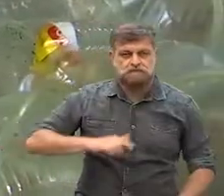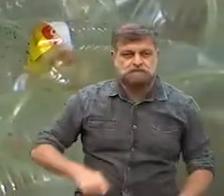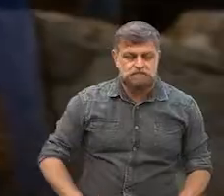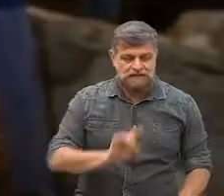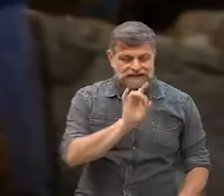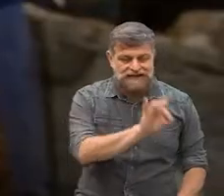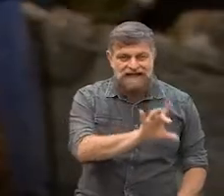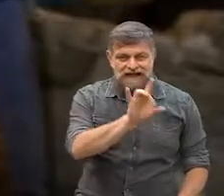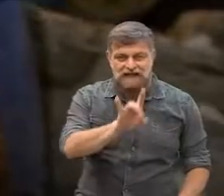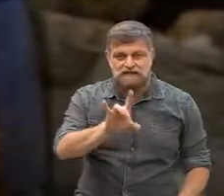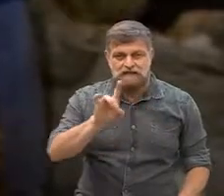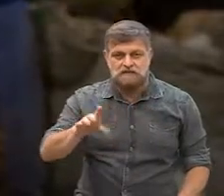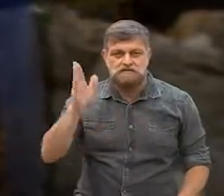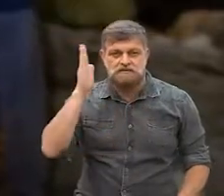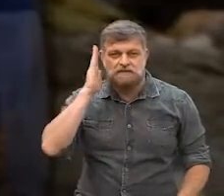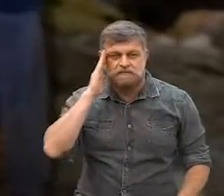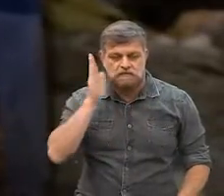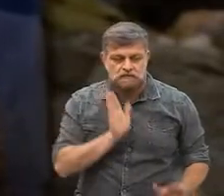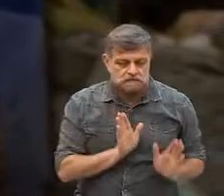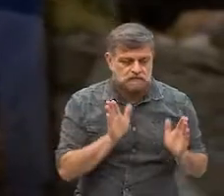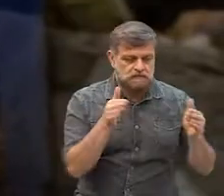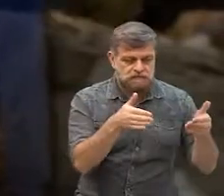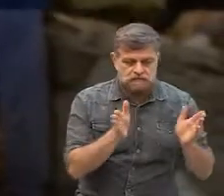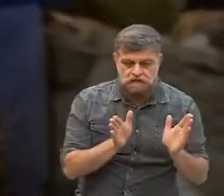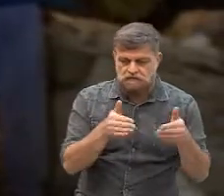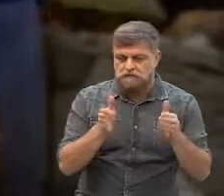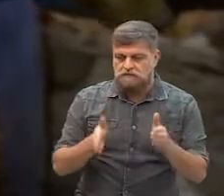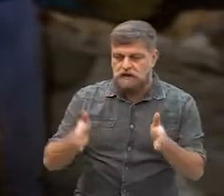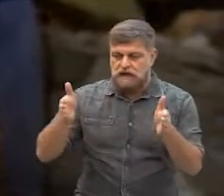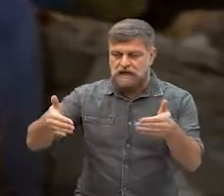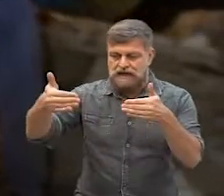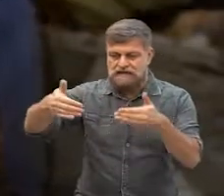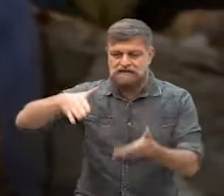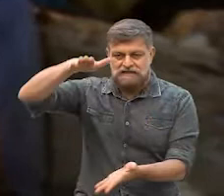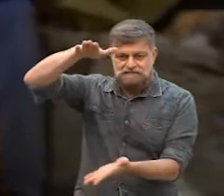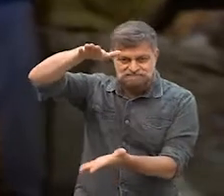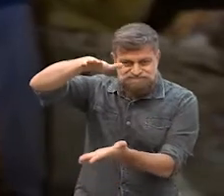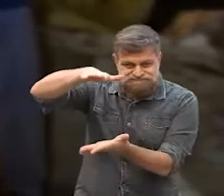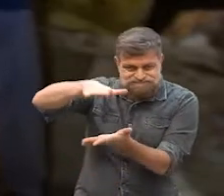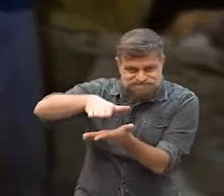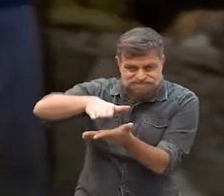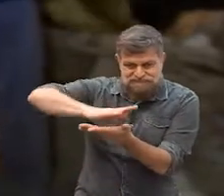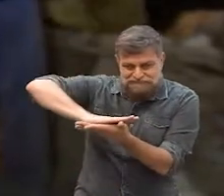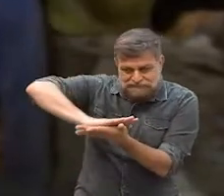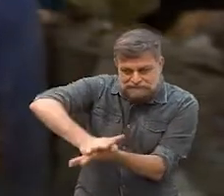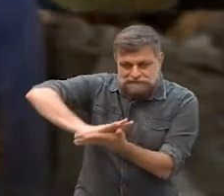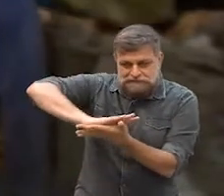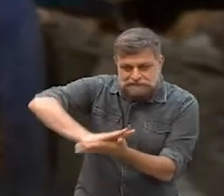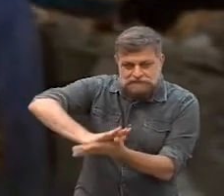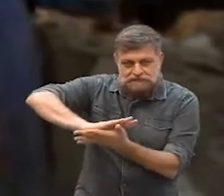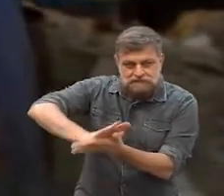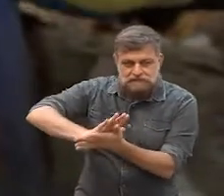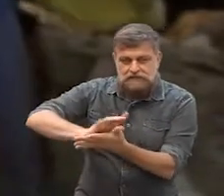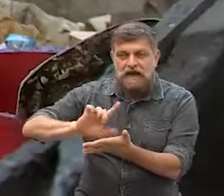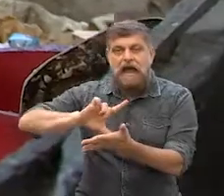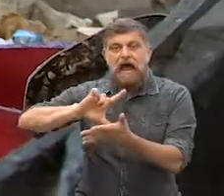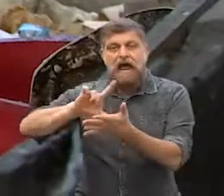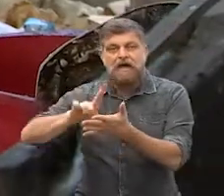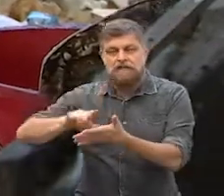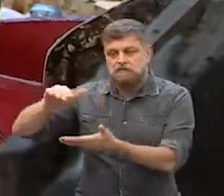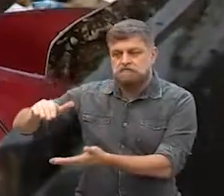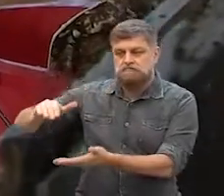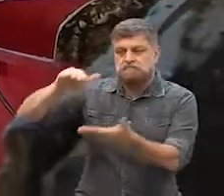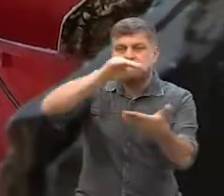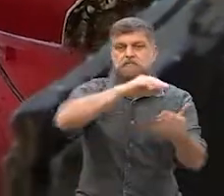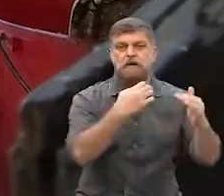Cada uma tem seu destino certo ali, as caçambas, a prensa para prensar, e daí vai para as empresas.